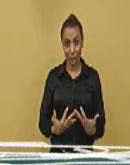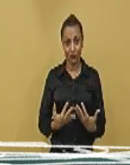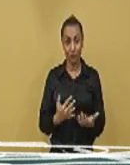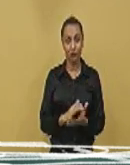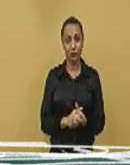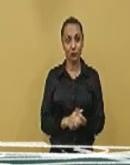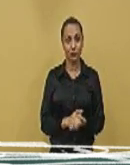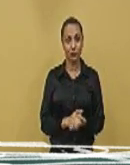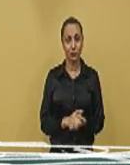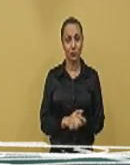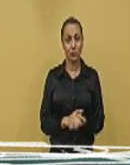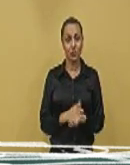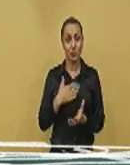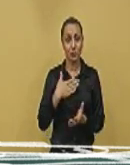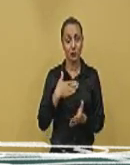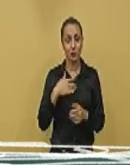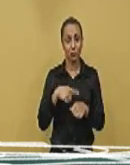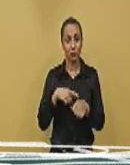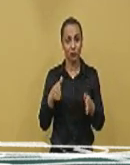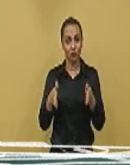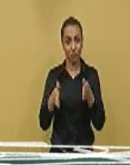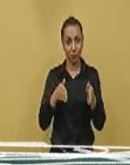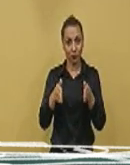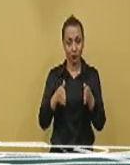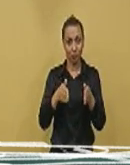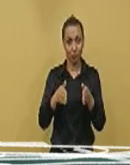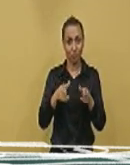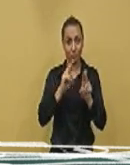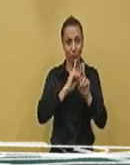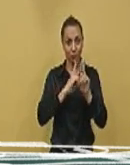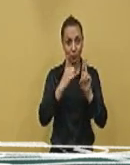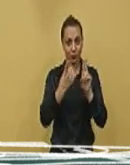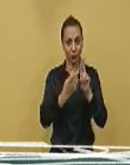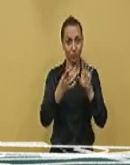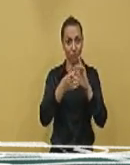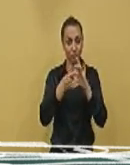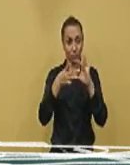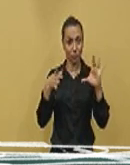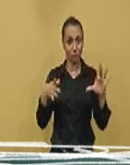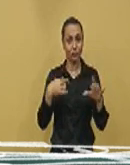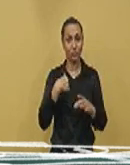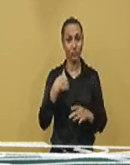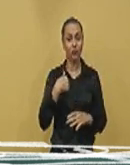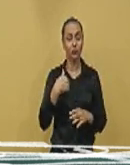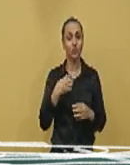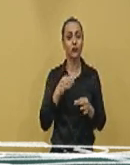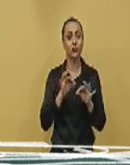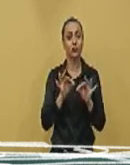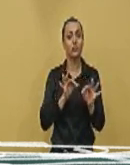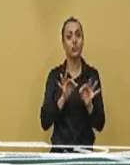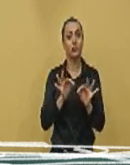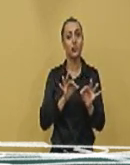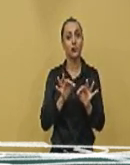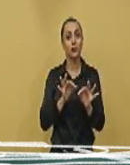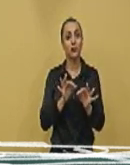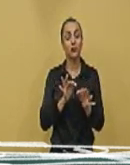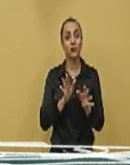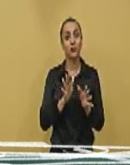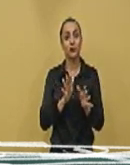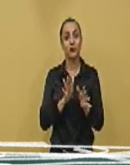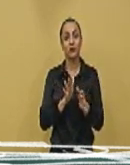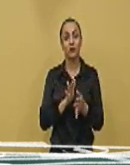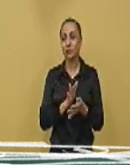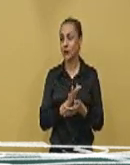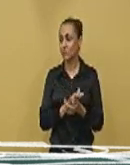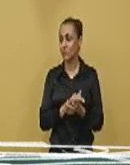do plano de campanha da FGD Livre, eu coloquei, eu e Márcio colocamos que nós não nos recandidataríamos. Era